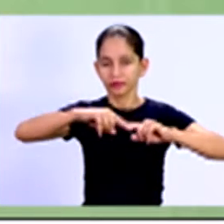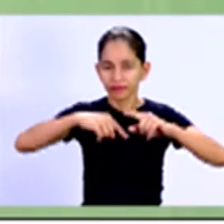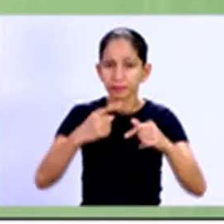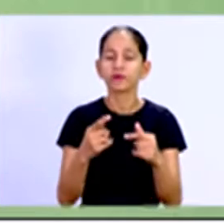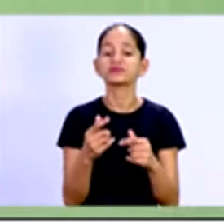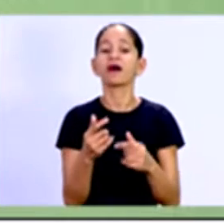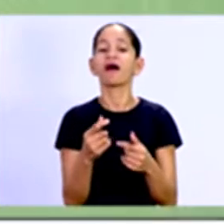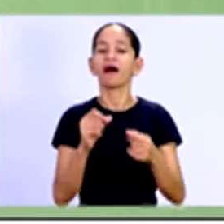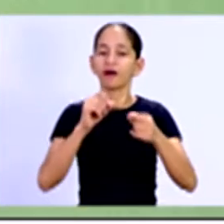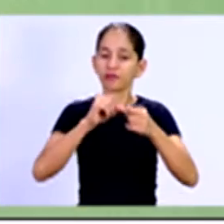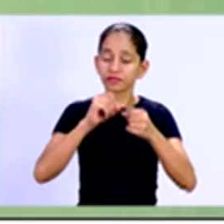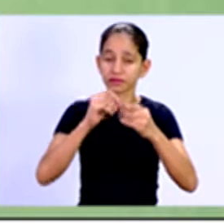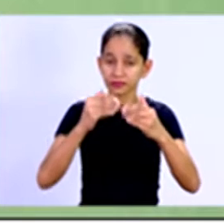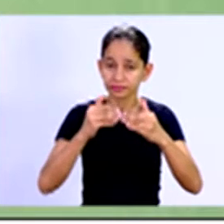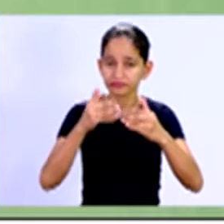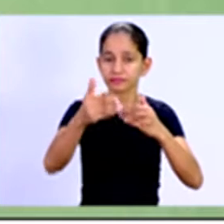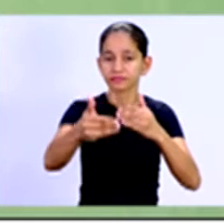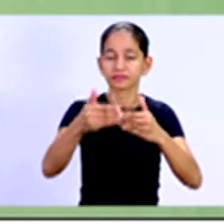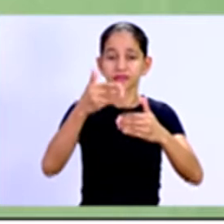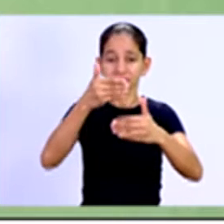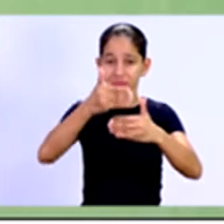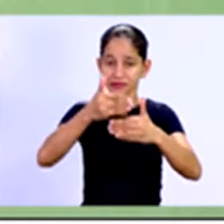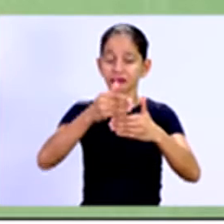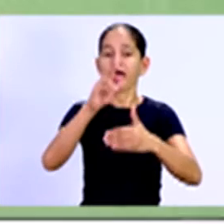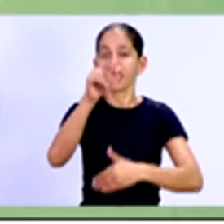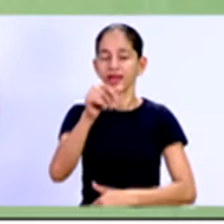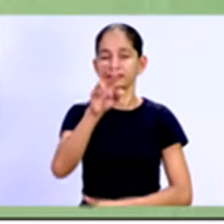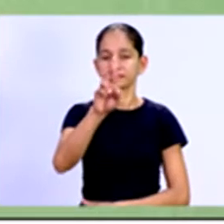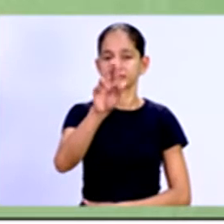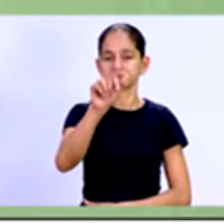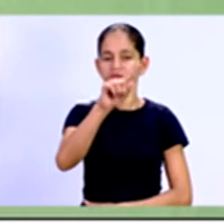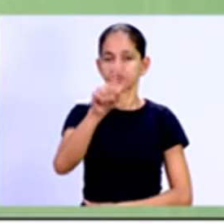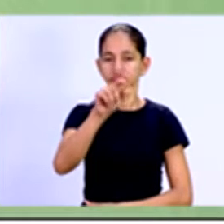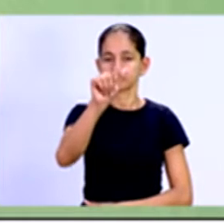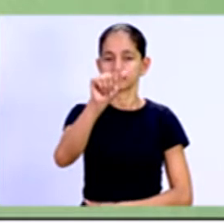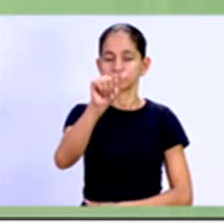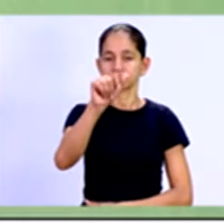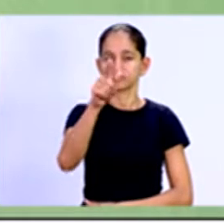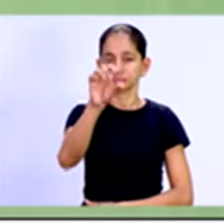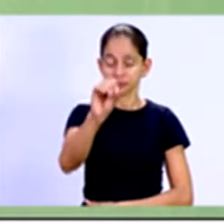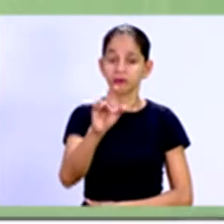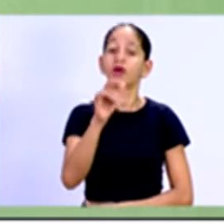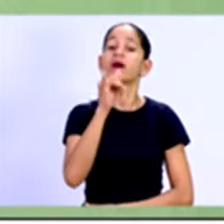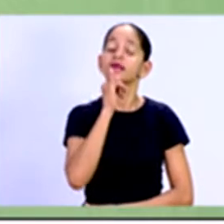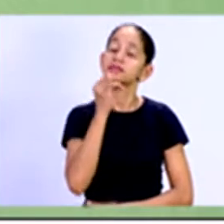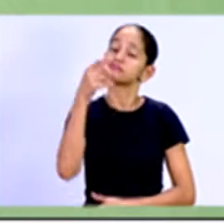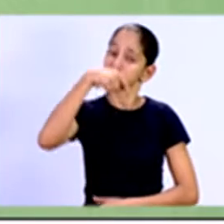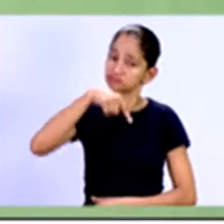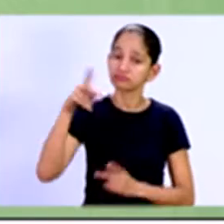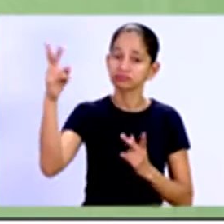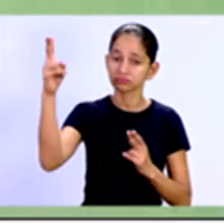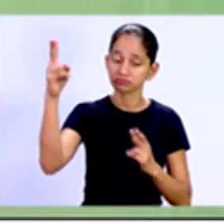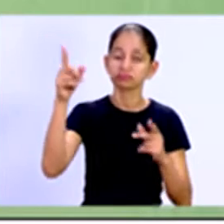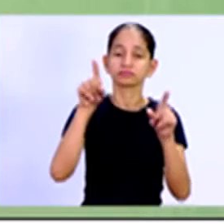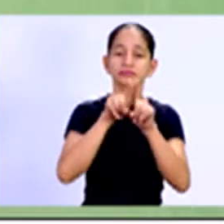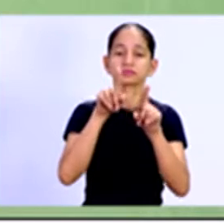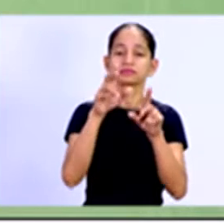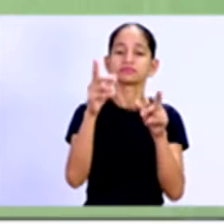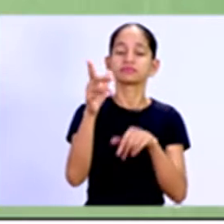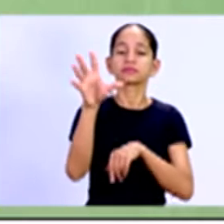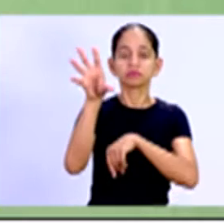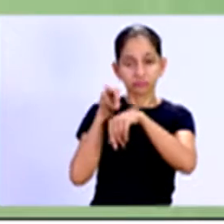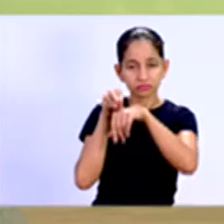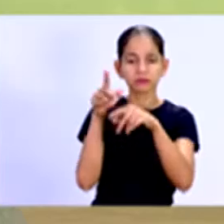as ações a partir daí, ou seja, a razão nesse momento, para os gregos e para nós, é algo que